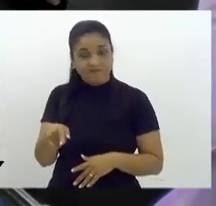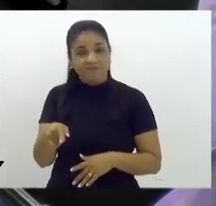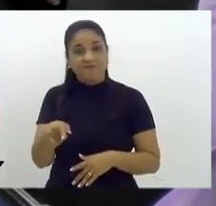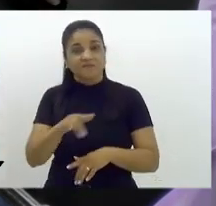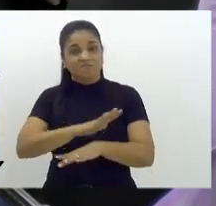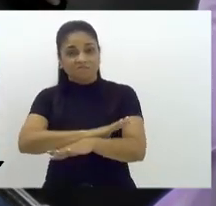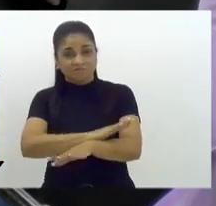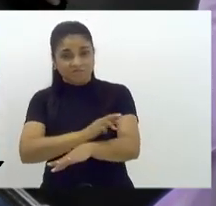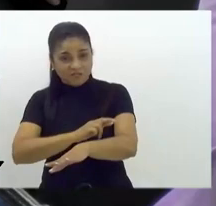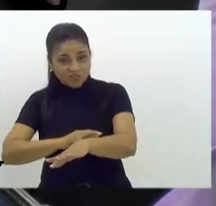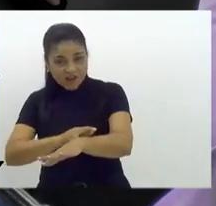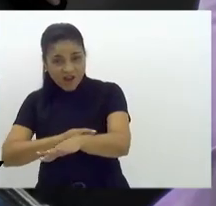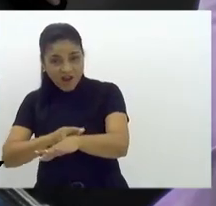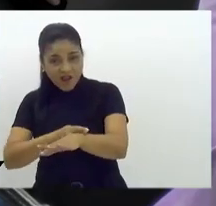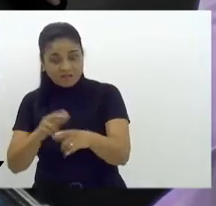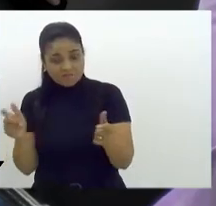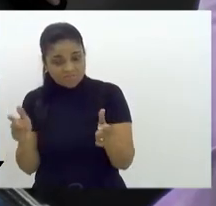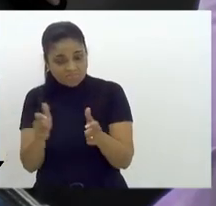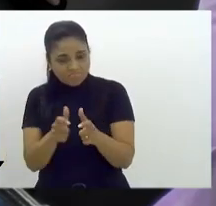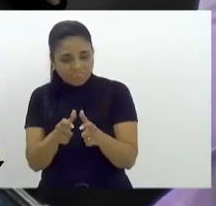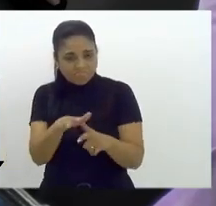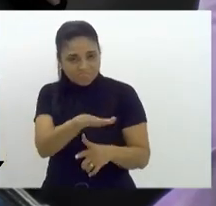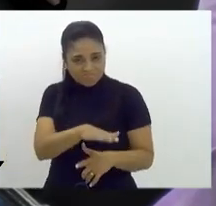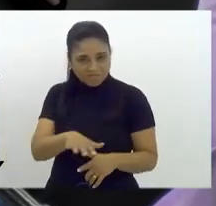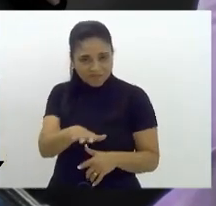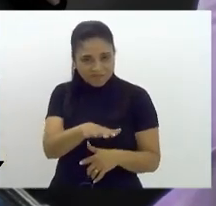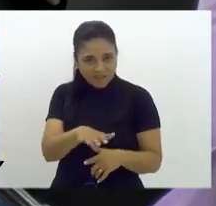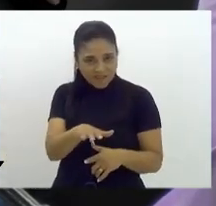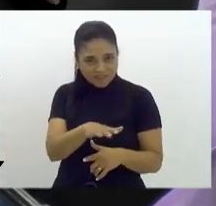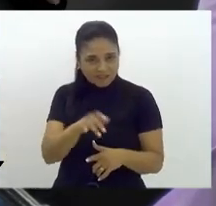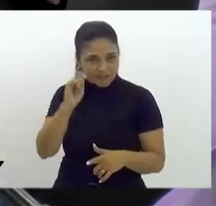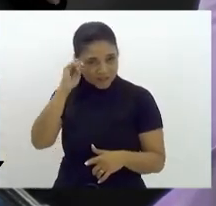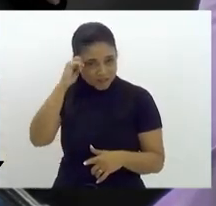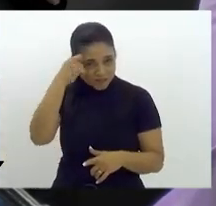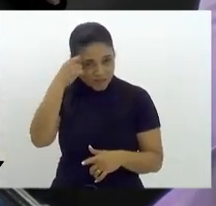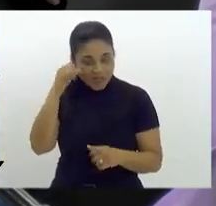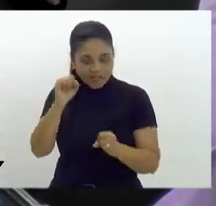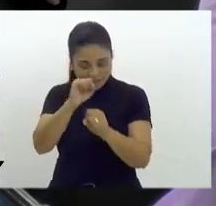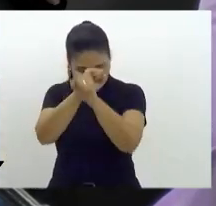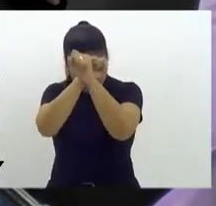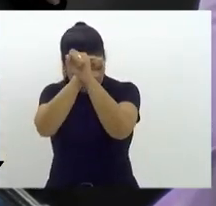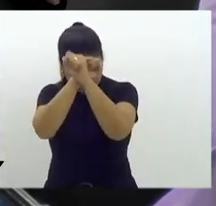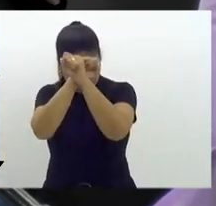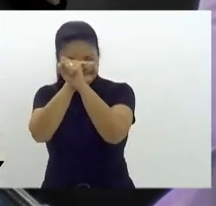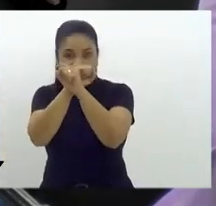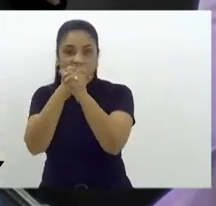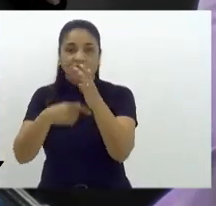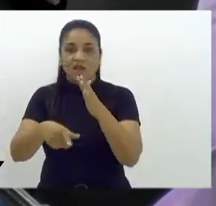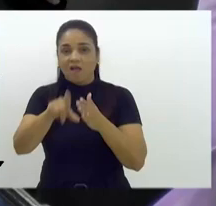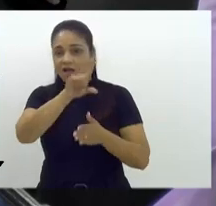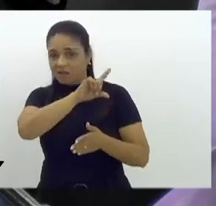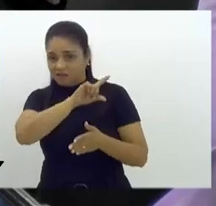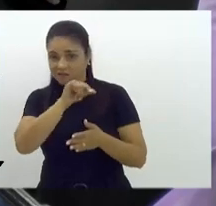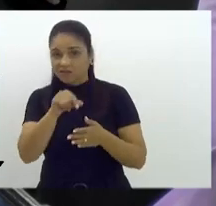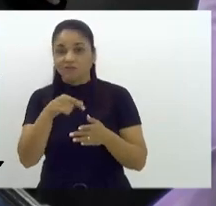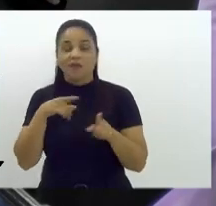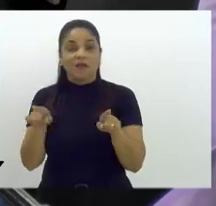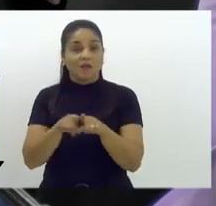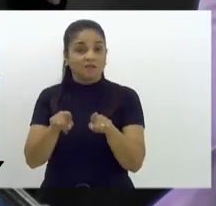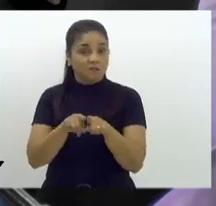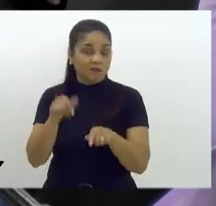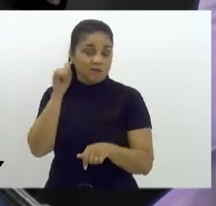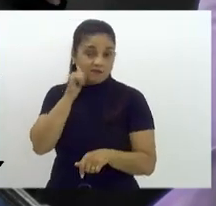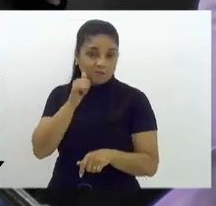sempre foi muito sedimentado é bem verdade que as mulheres negras por serem escravizadas as mulheres indígenas também elas